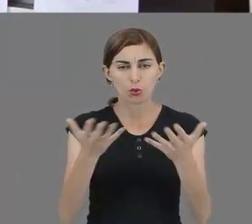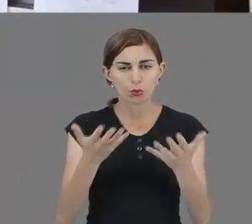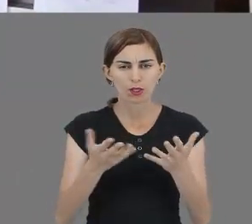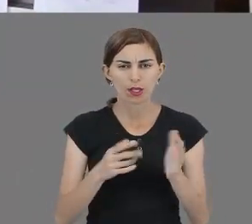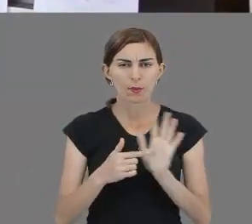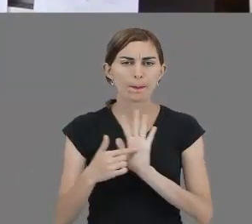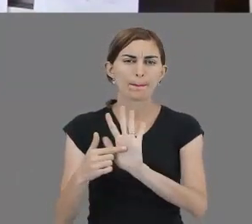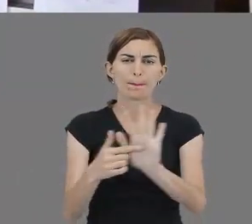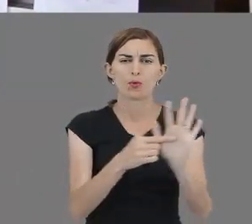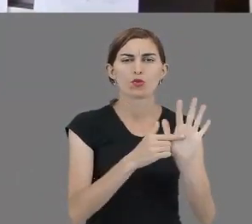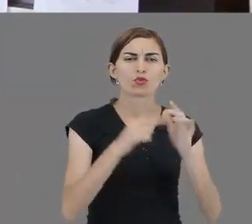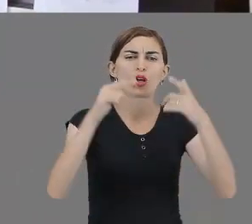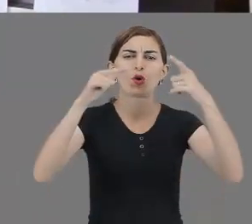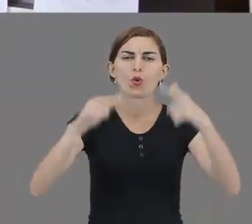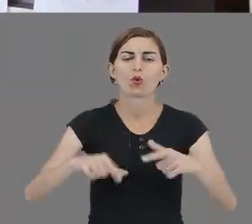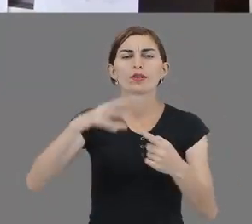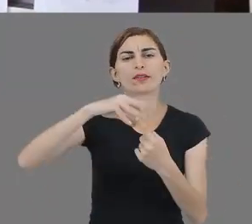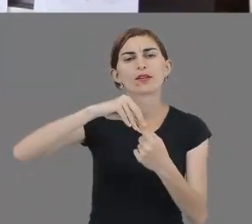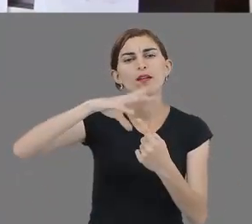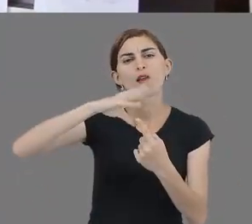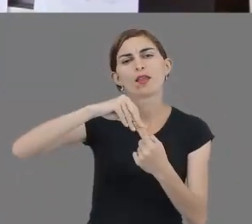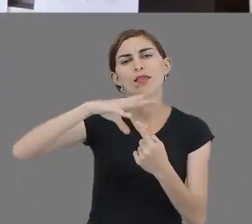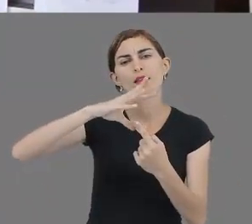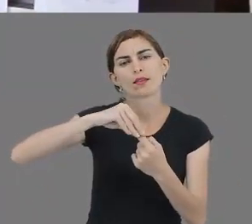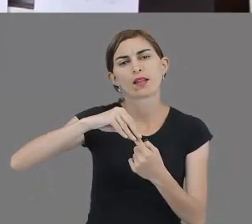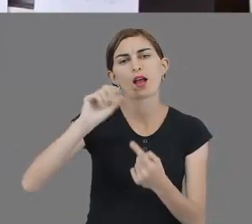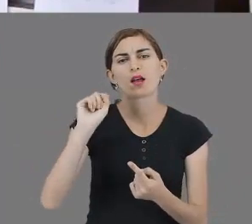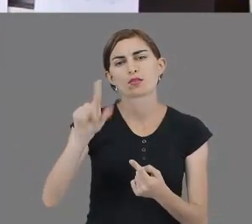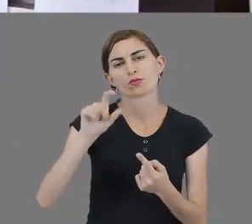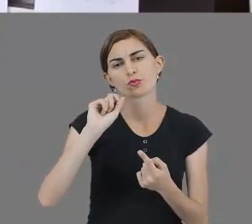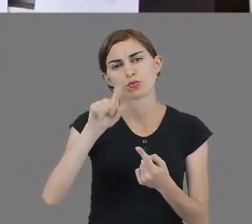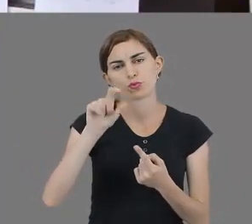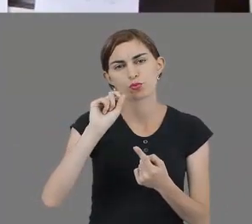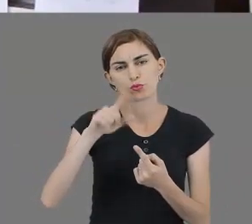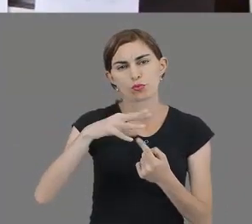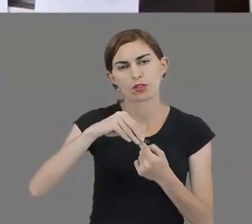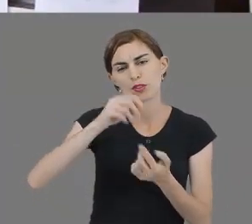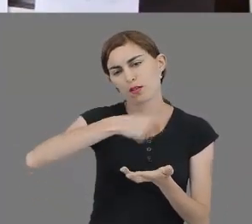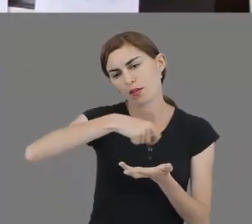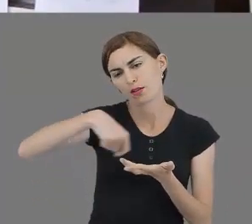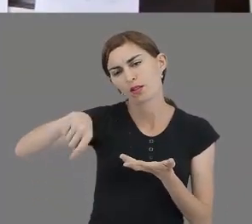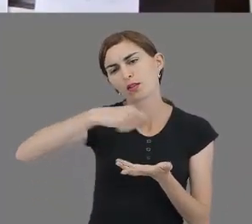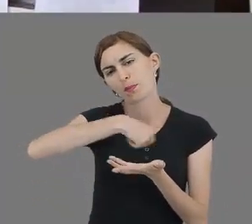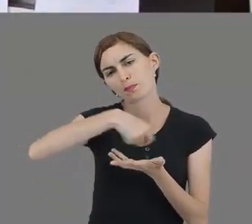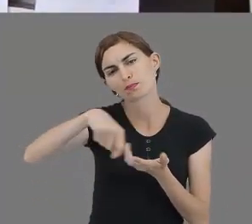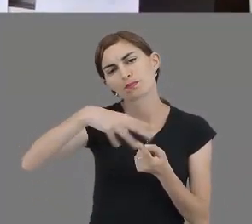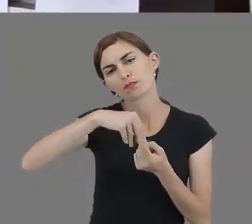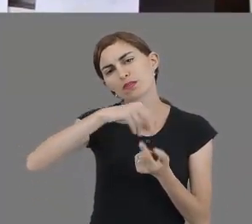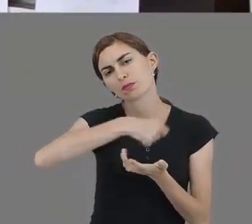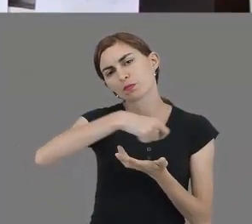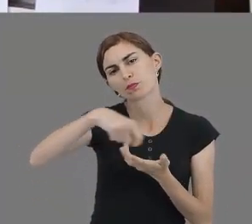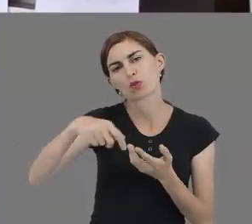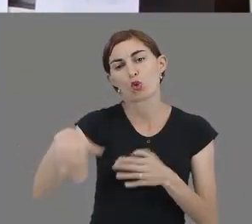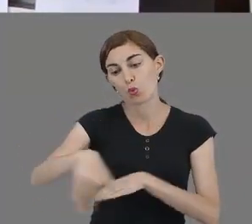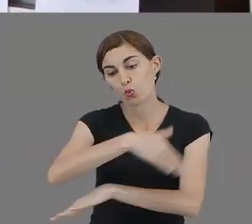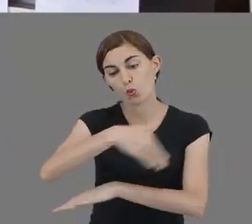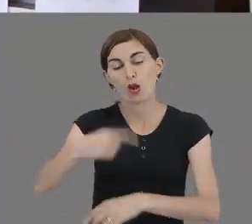ou menos identificar aonde está a caneta esferográfica azul. Então vamos lá,